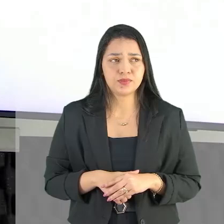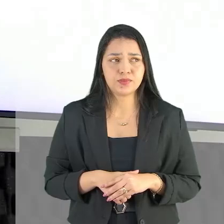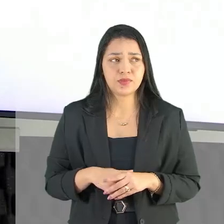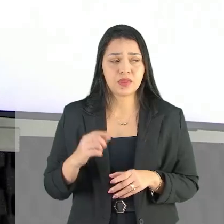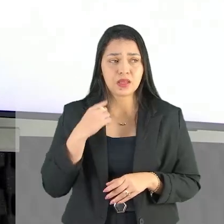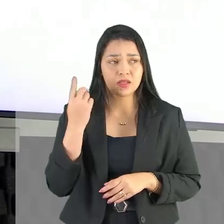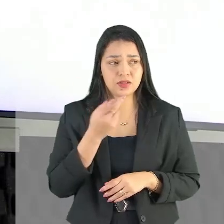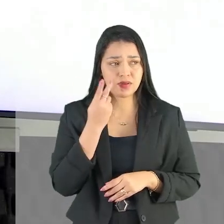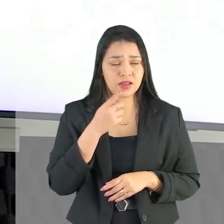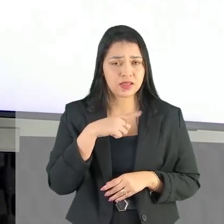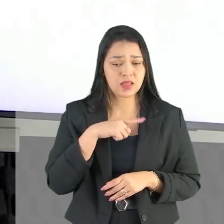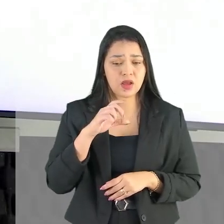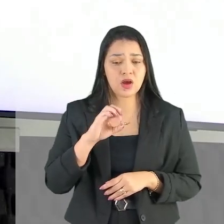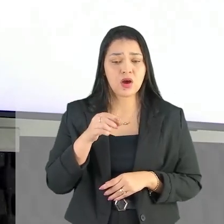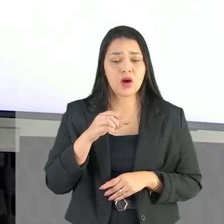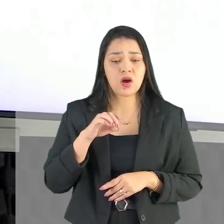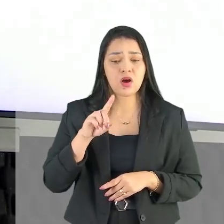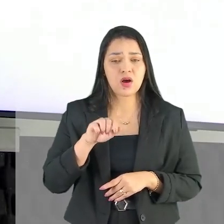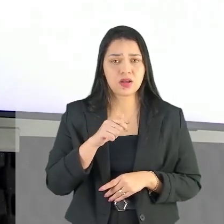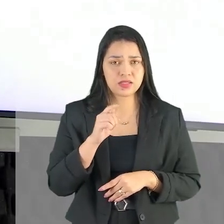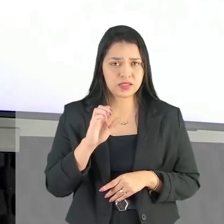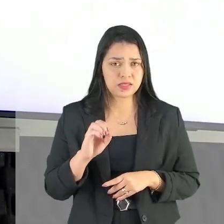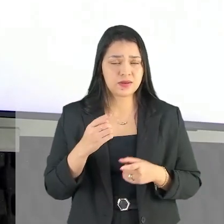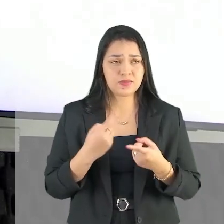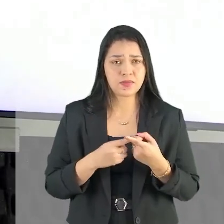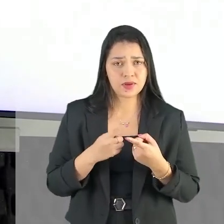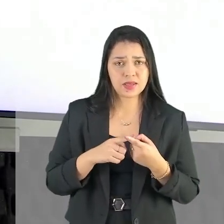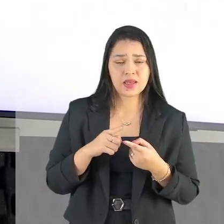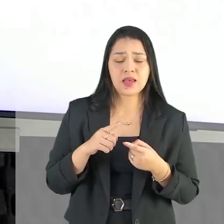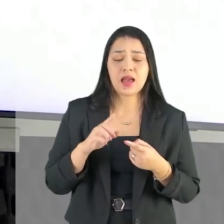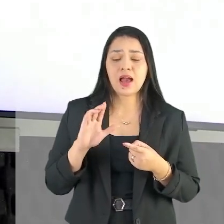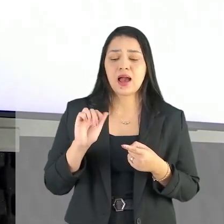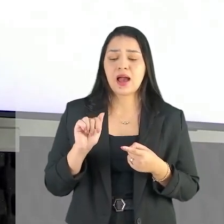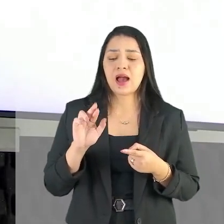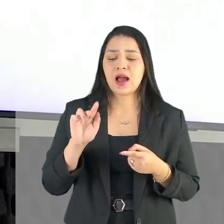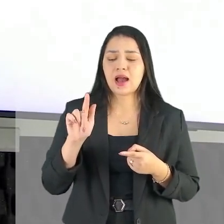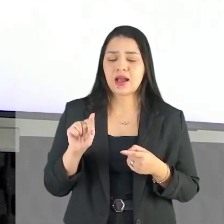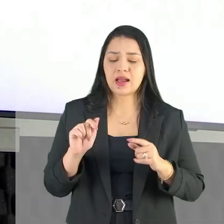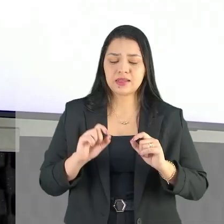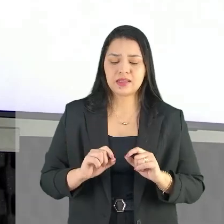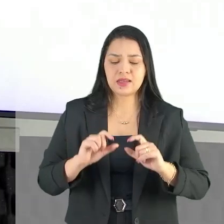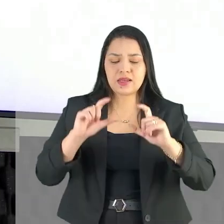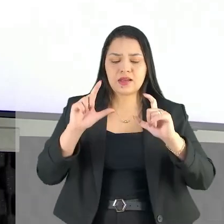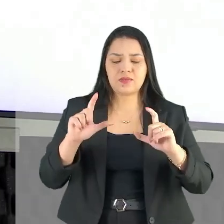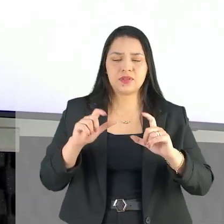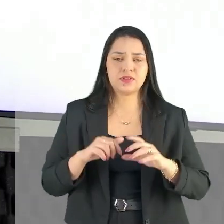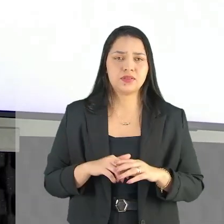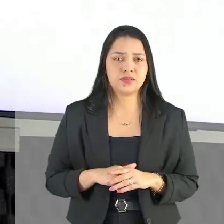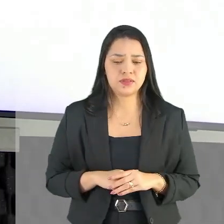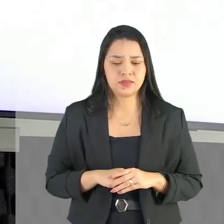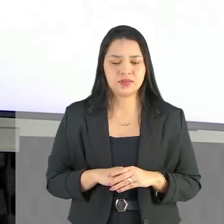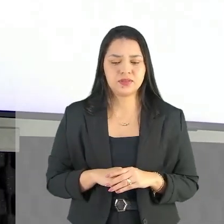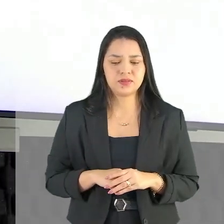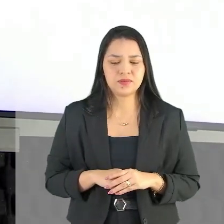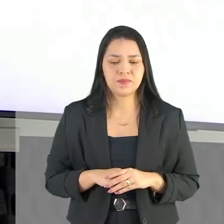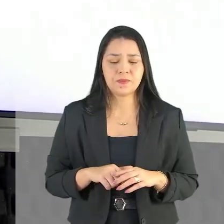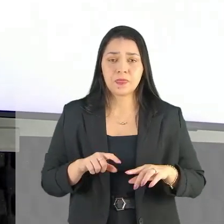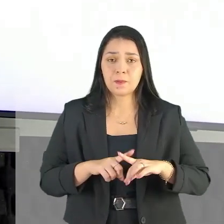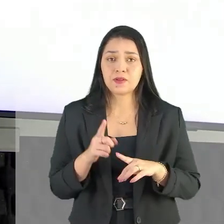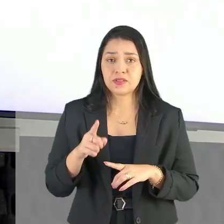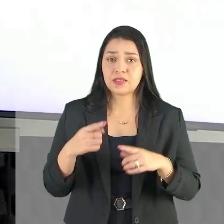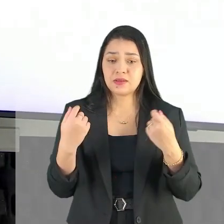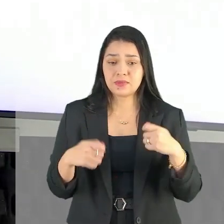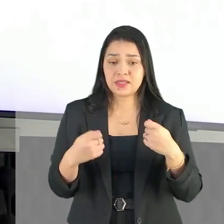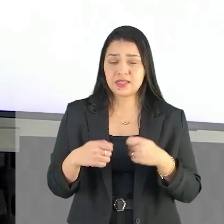Quando a gente fala que está tendo oxidação, é porque a carga está aumentando. Só que você